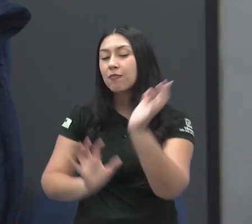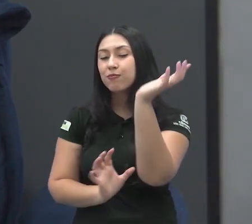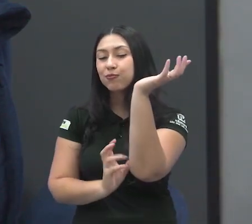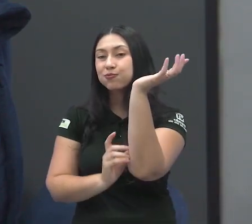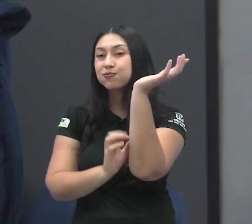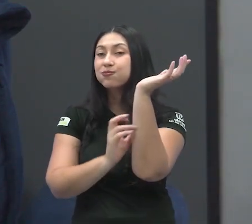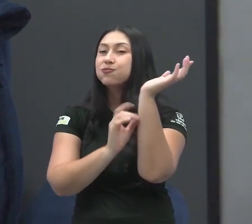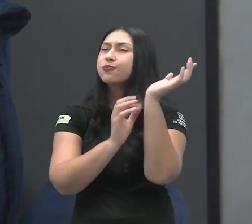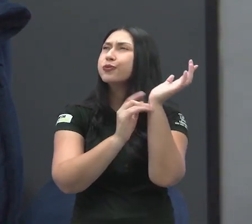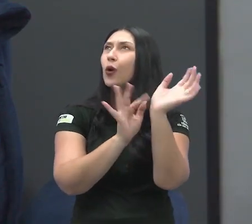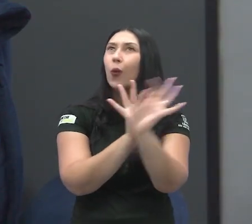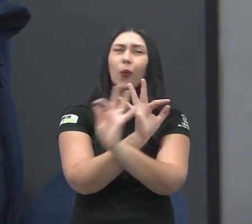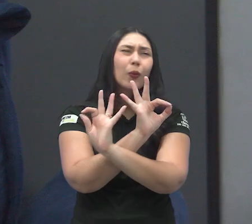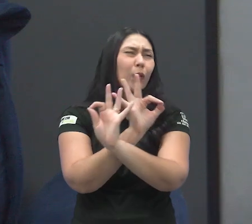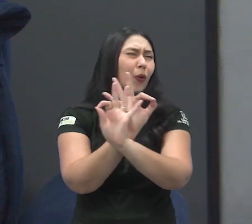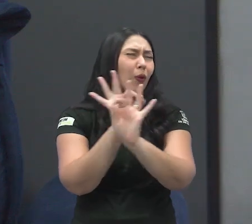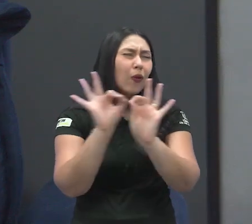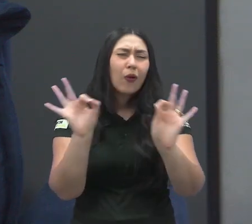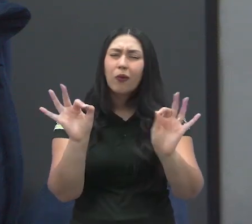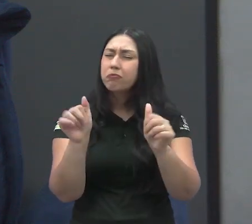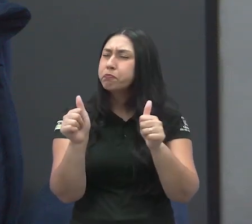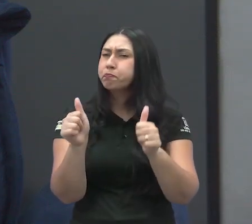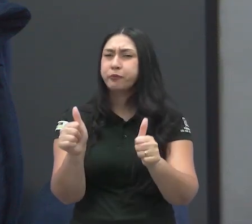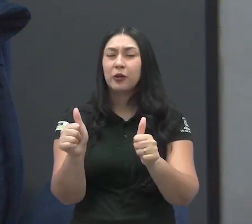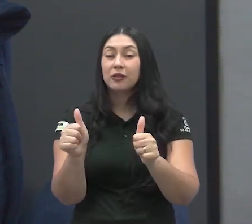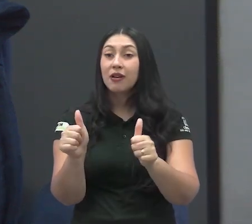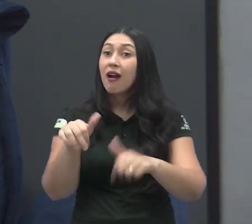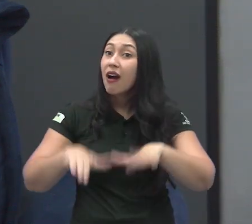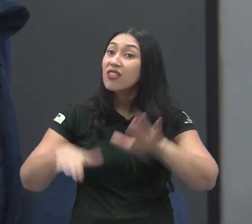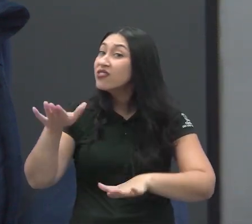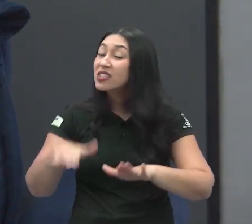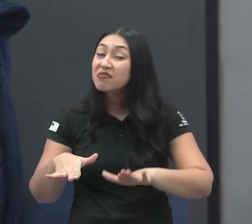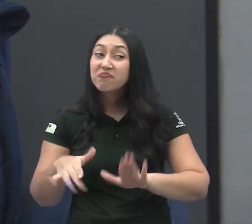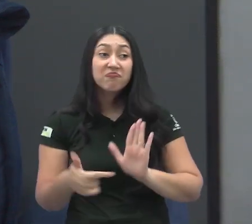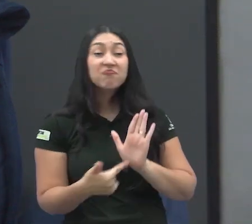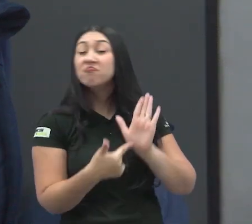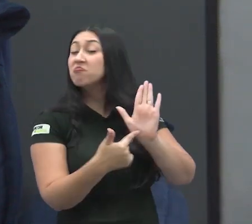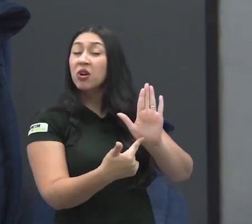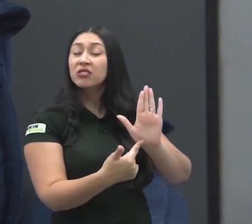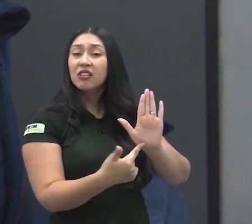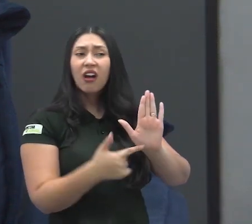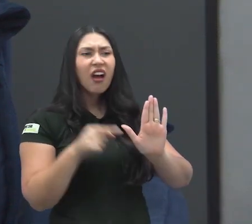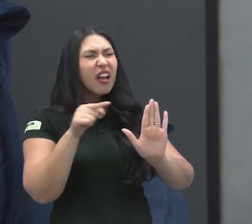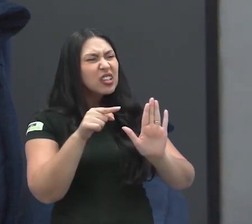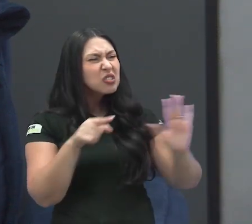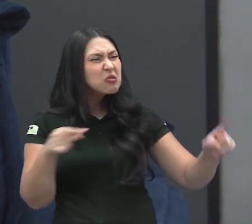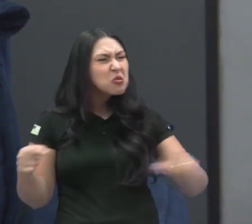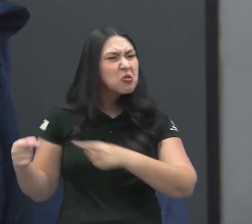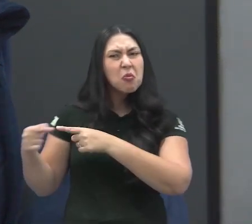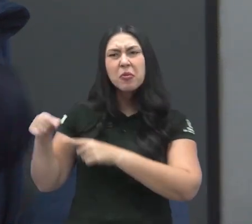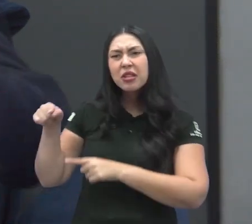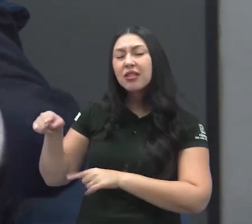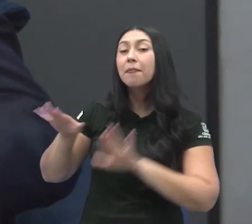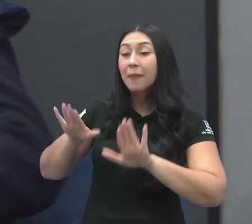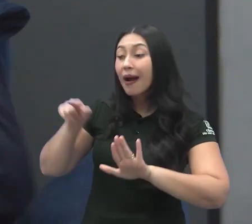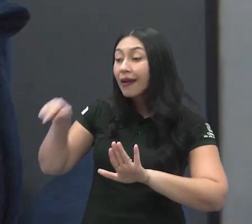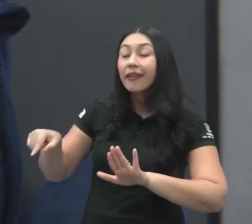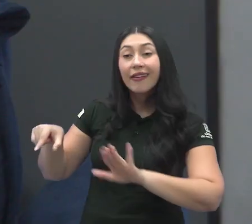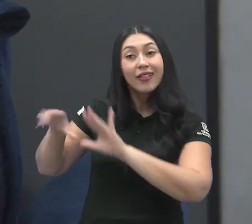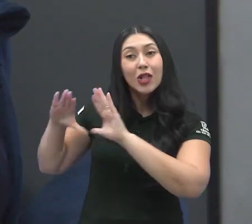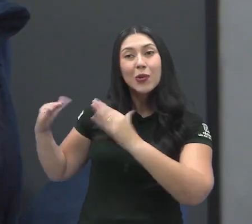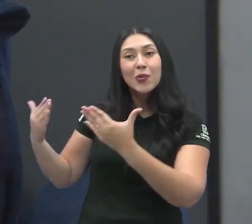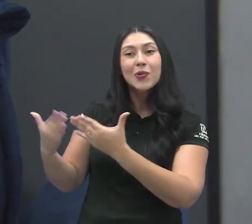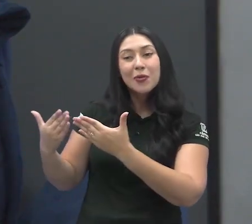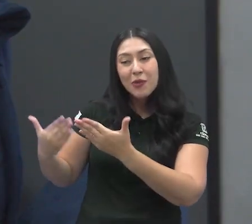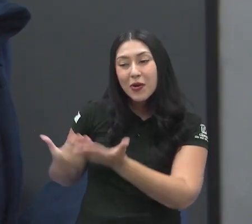com o nosso apoio, foi um sucesso do trabalho, que muitas vezes não aparece que é o trabalho da Frente Parlamentar, mas ele nasce da